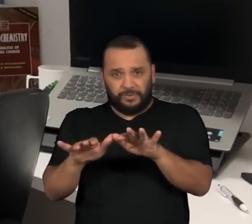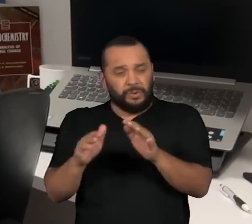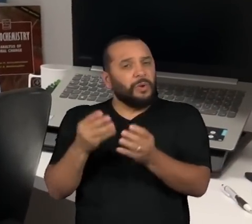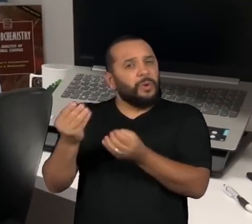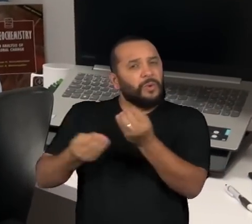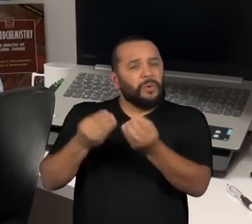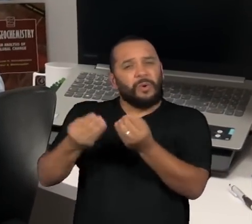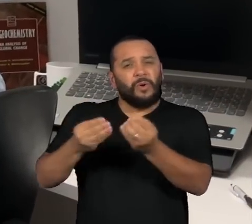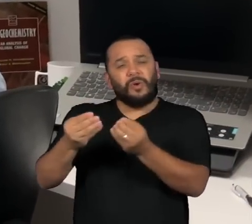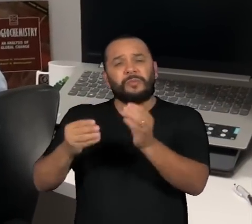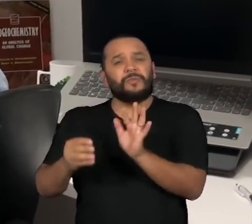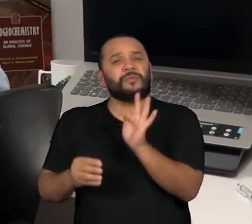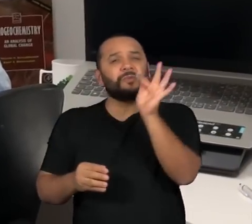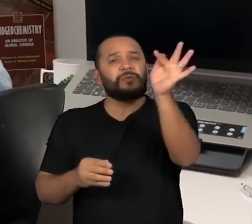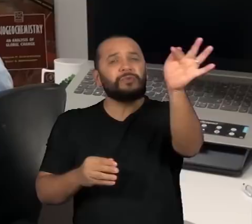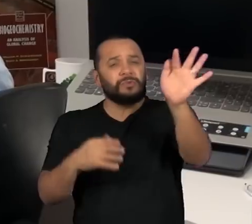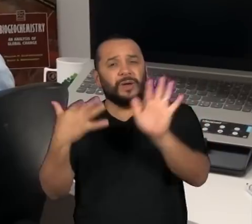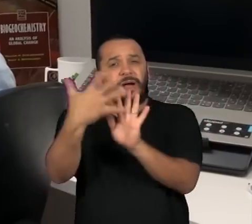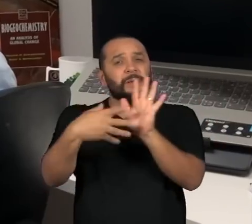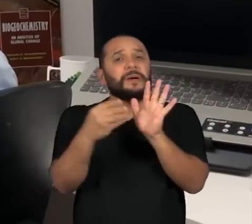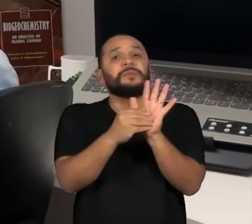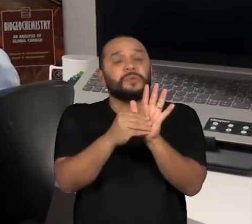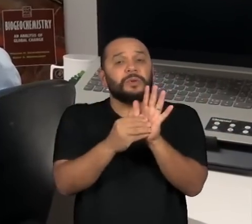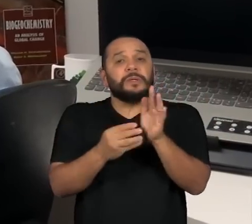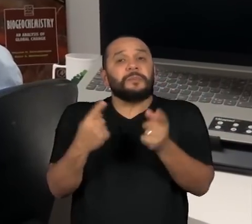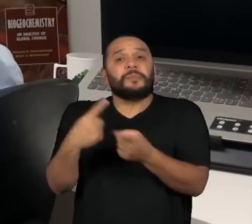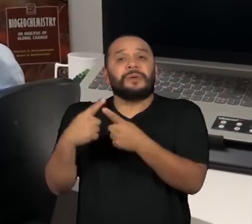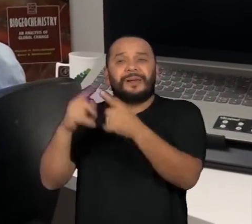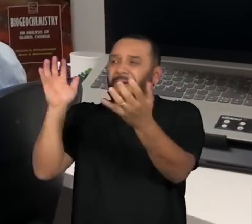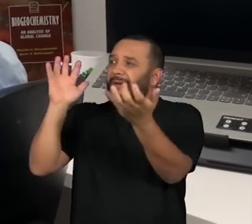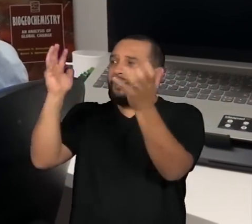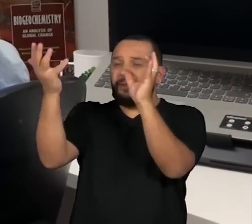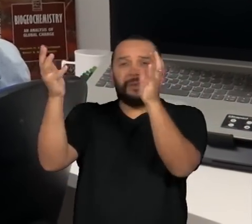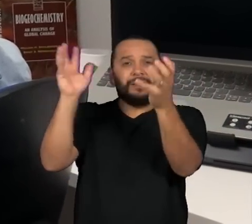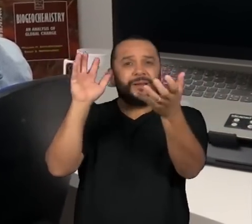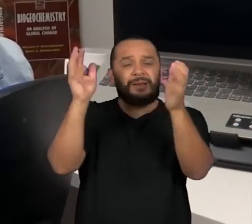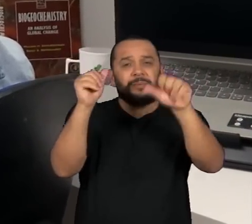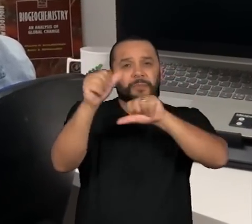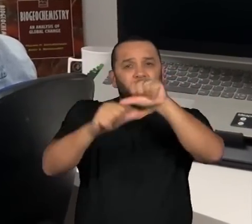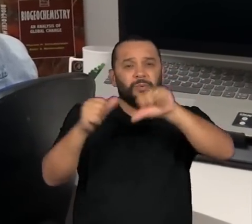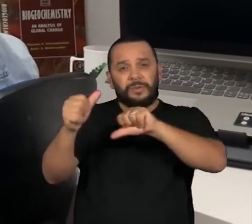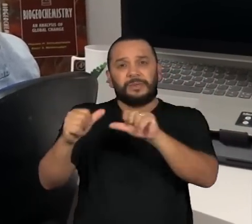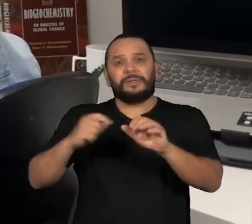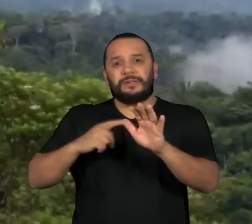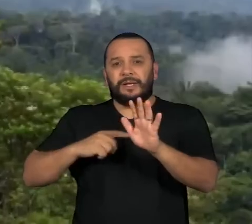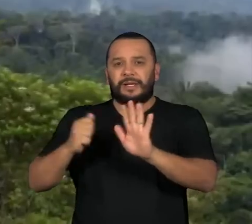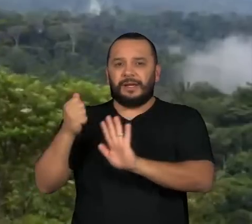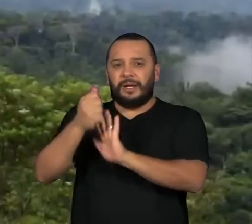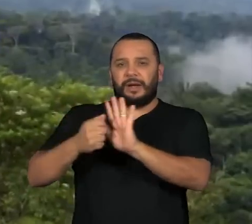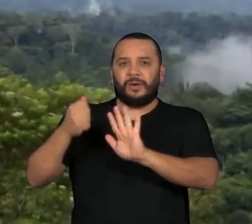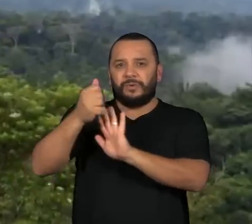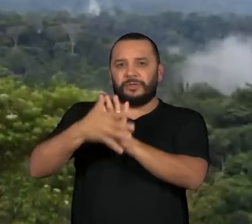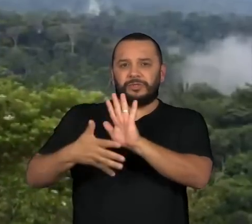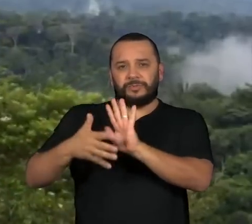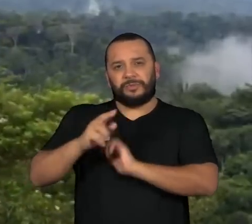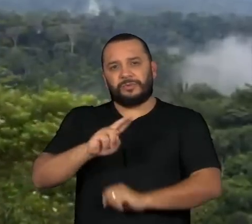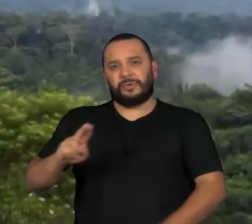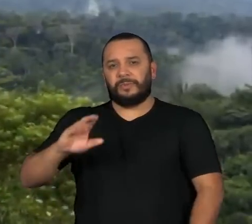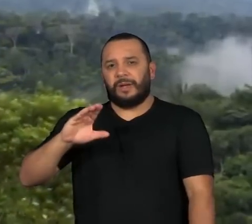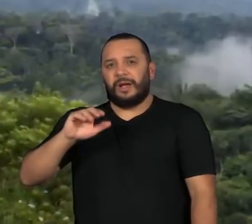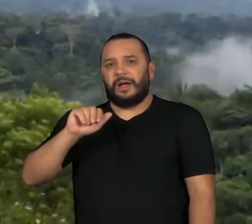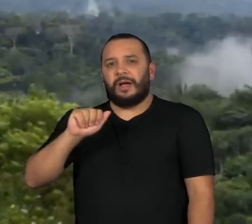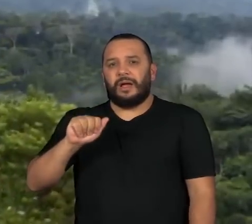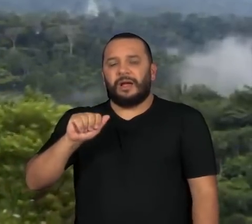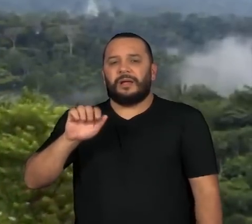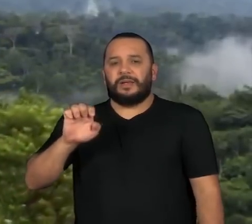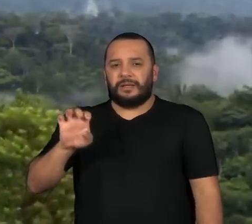a partir da aceleração das mudanças climáticas. O algoritmo se chama Caetê, em Tupi-Guarani, Mata